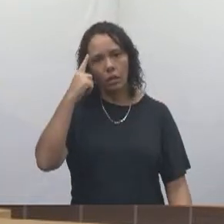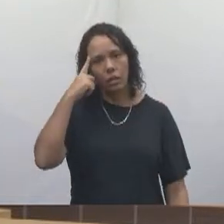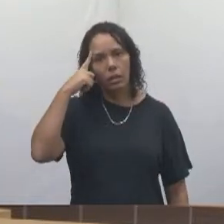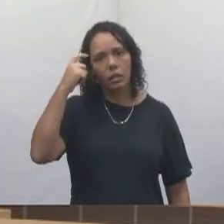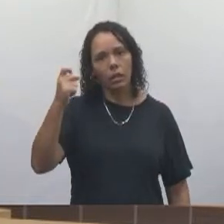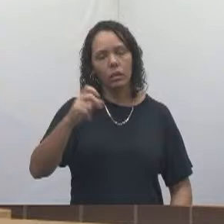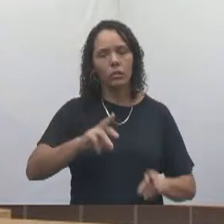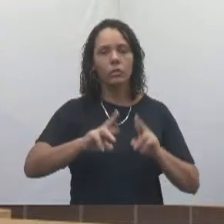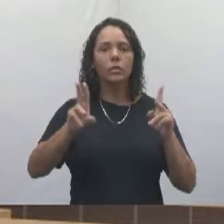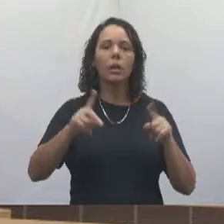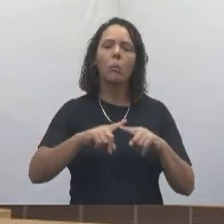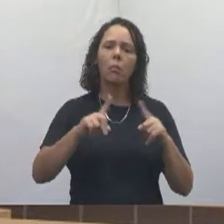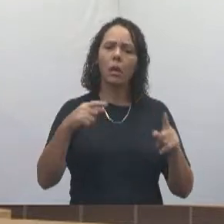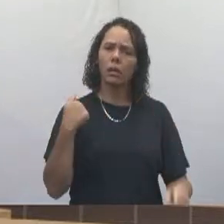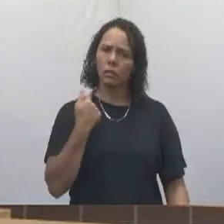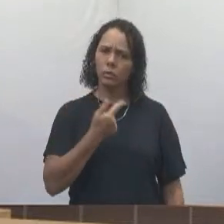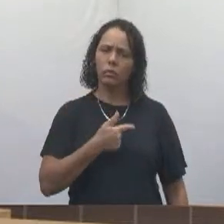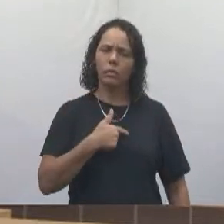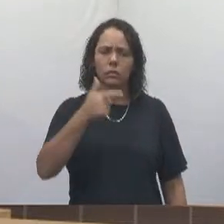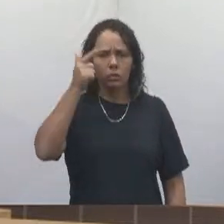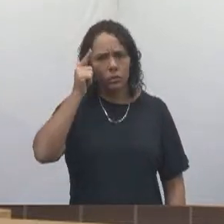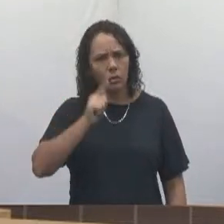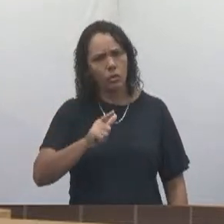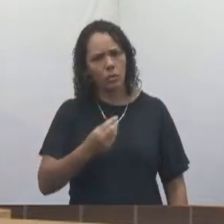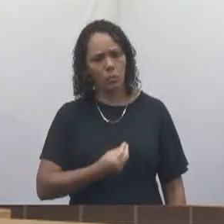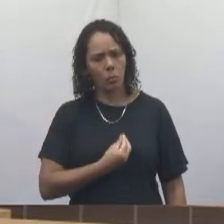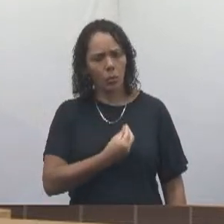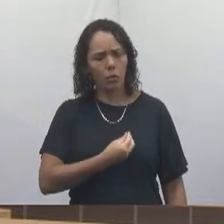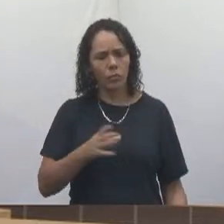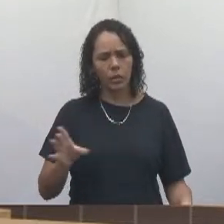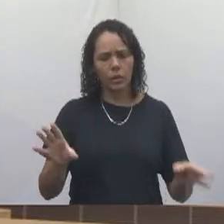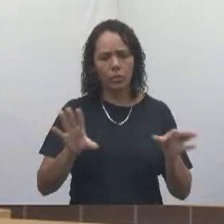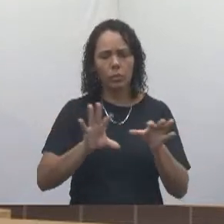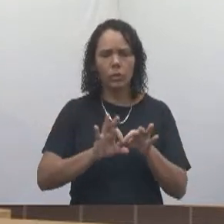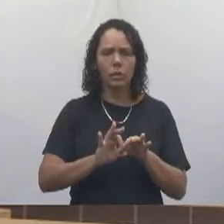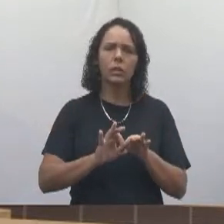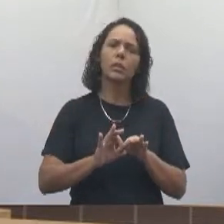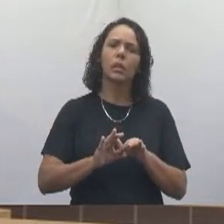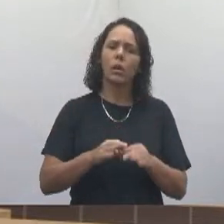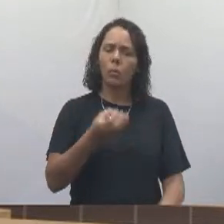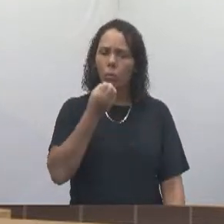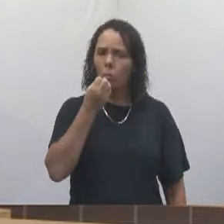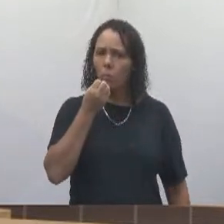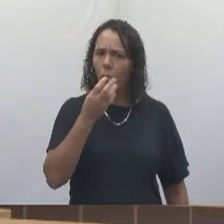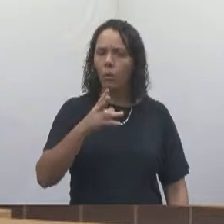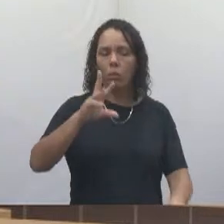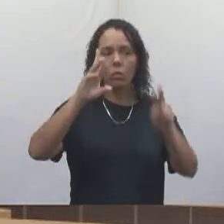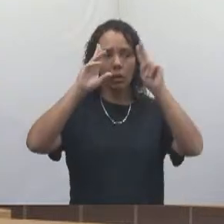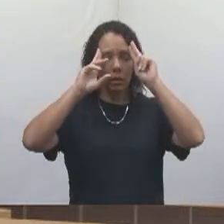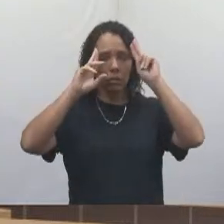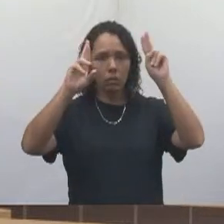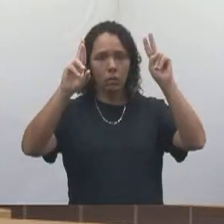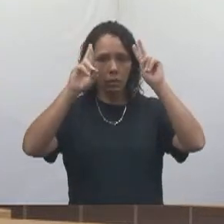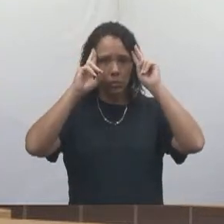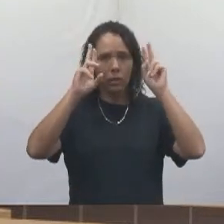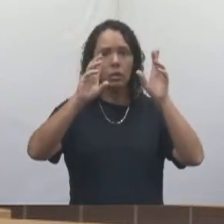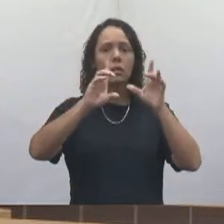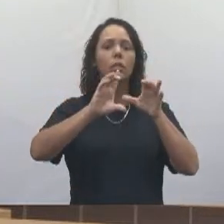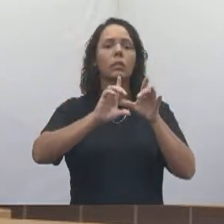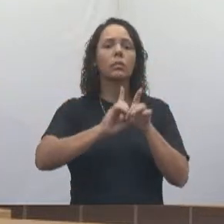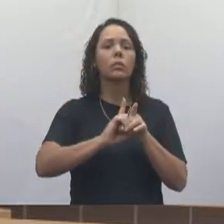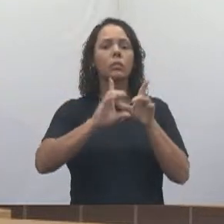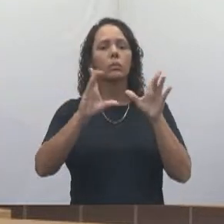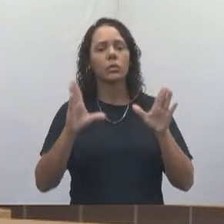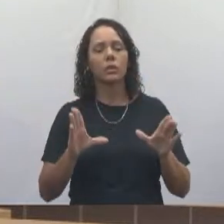conseguimos viver em harmonia, nós conseguimos viver com respeito e nós conseguimos viver a democracia.